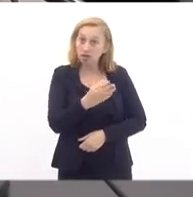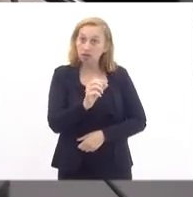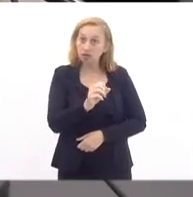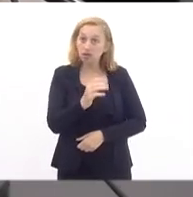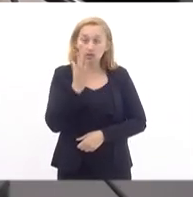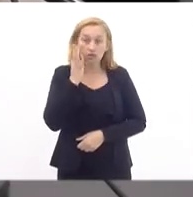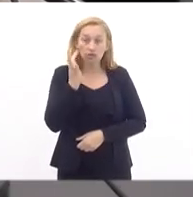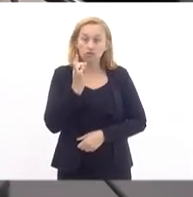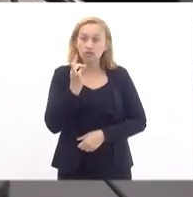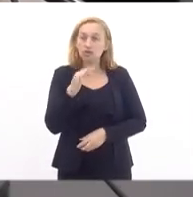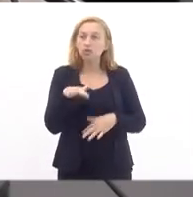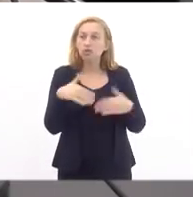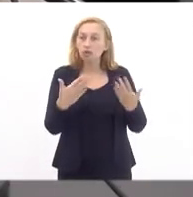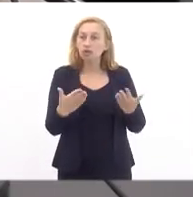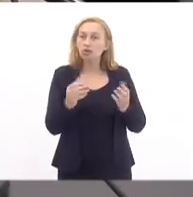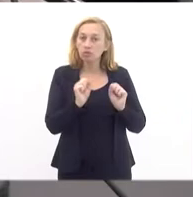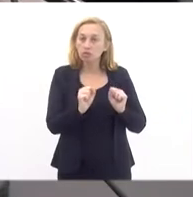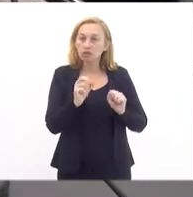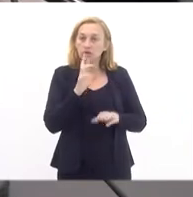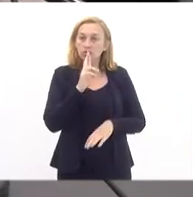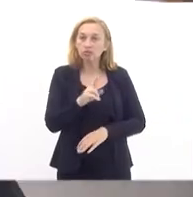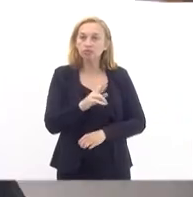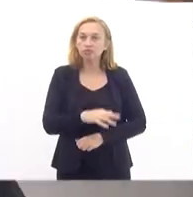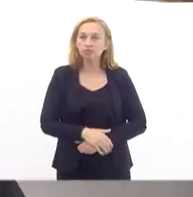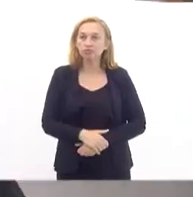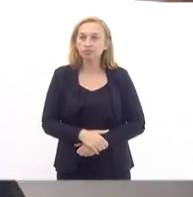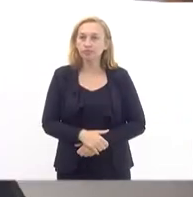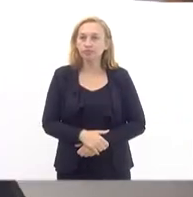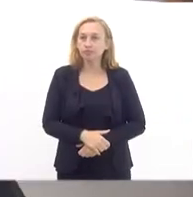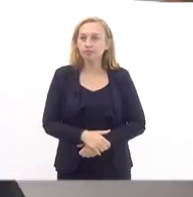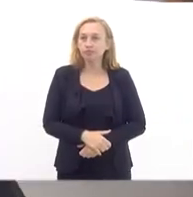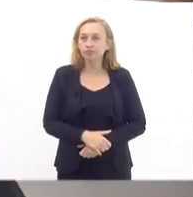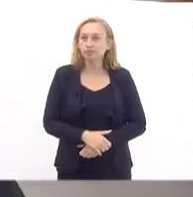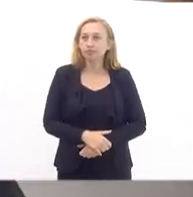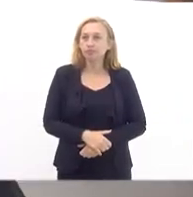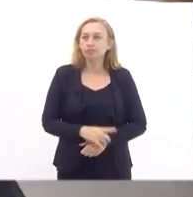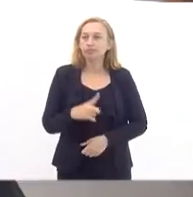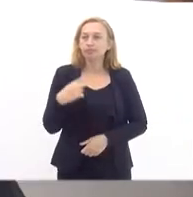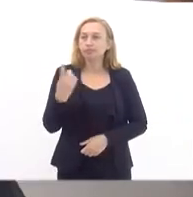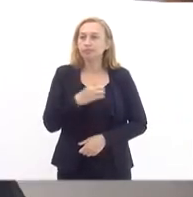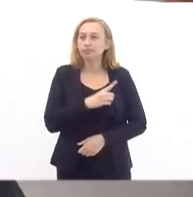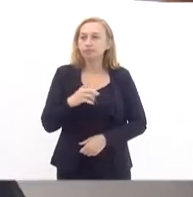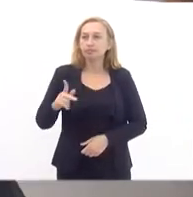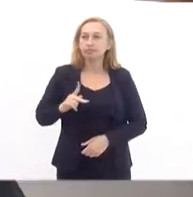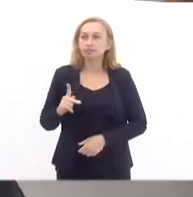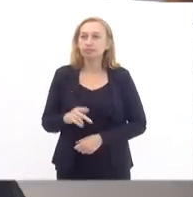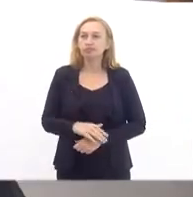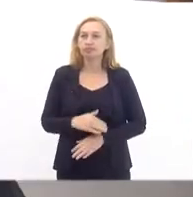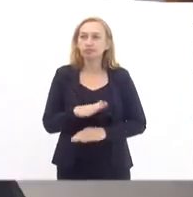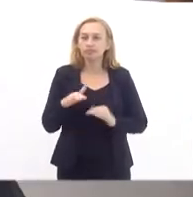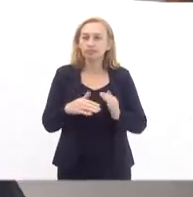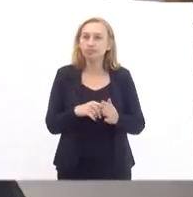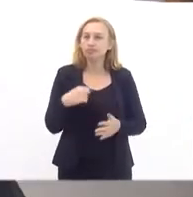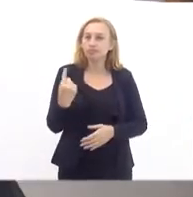Álvaro é Gonçalves, o rito. Se ele puder responder ao nosso defensor público, que é todos nós aqui dessa CPI,